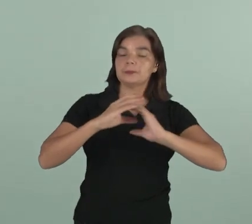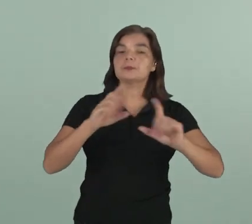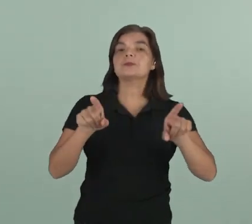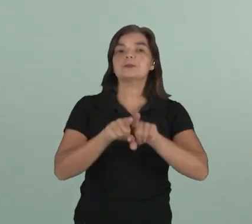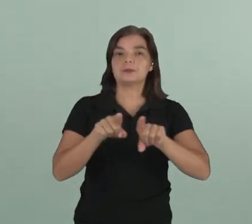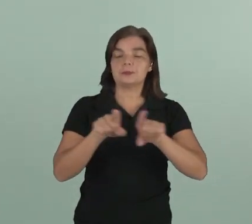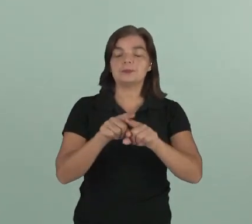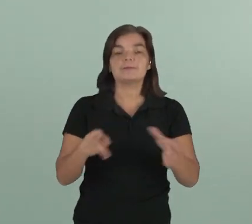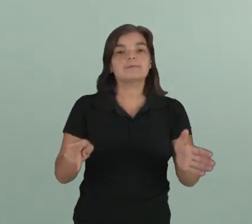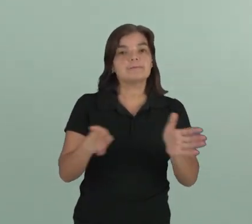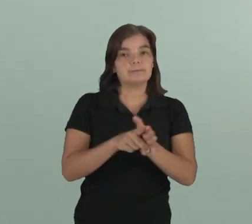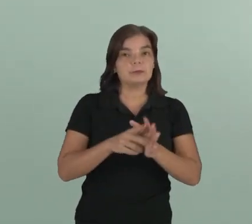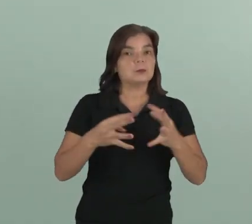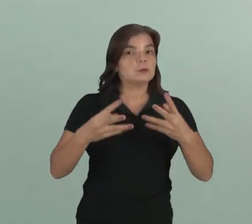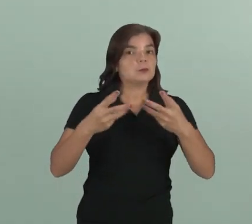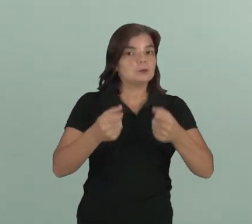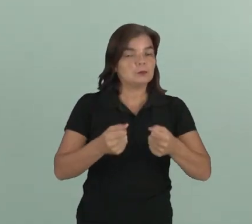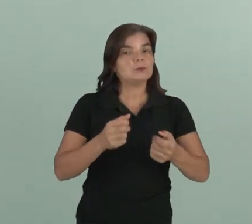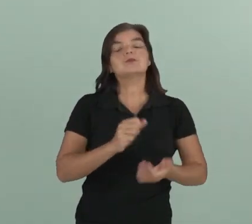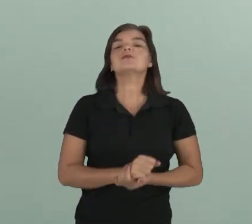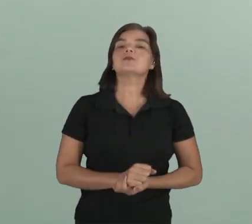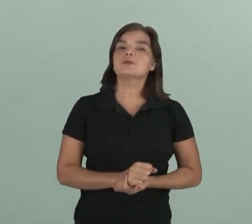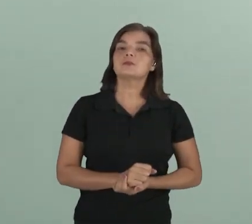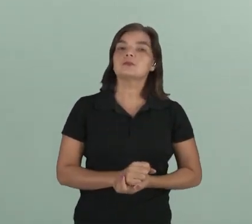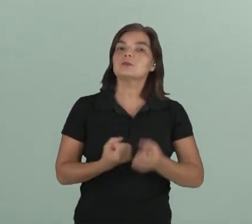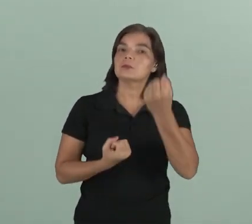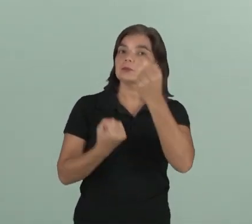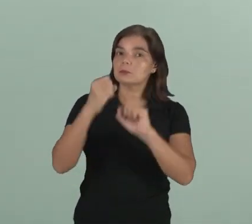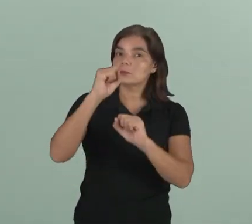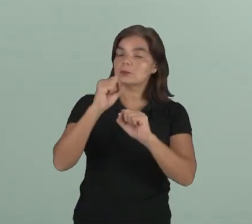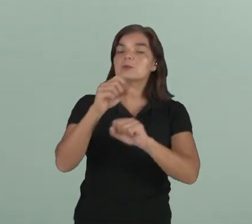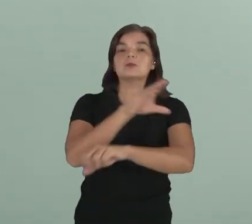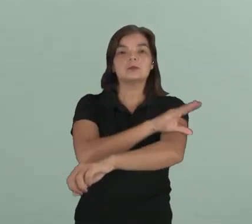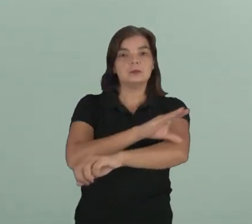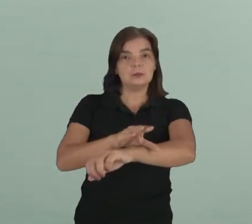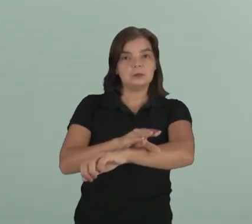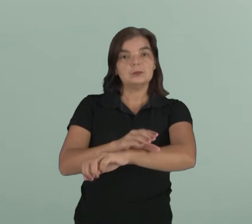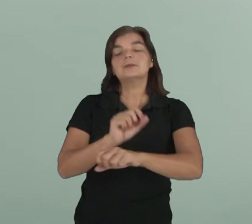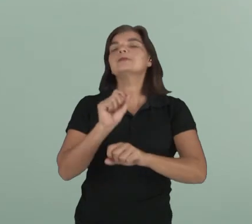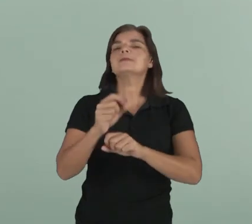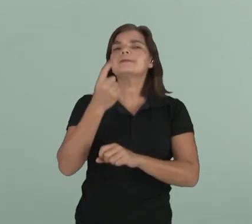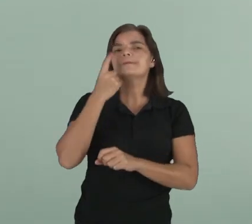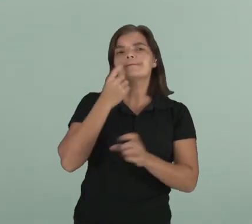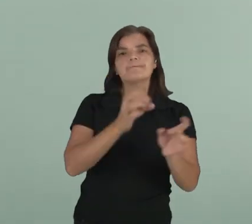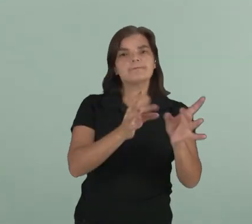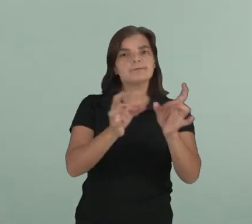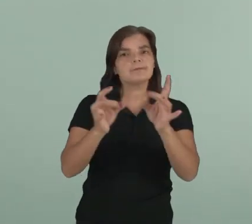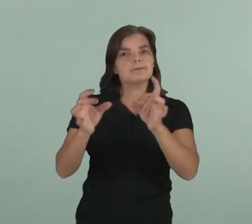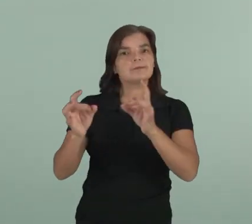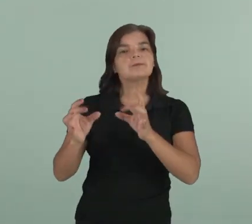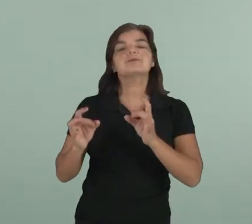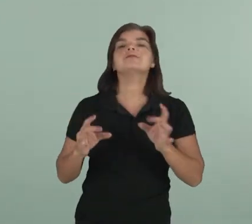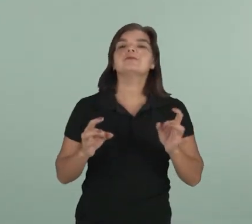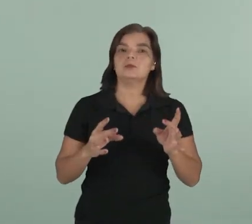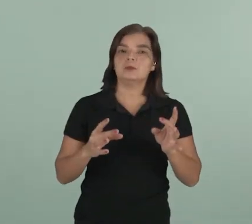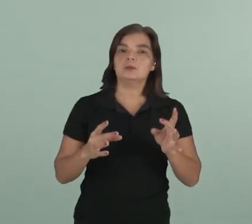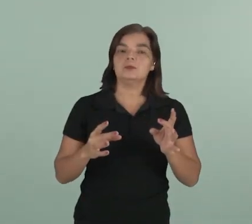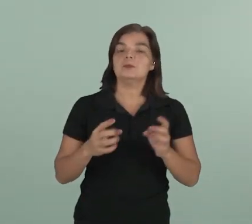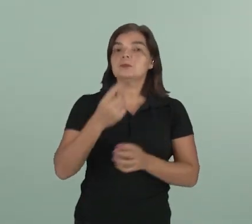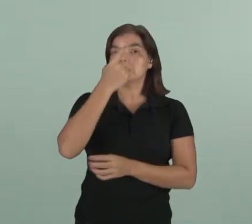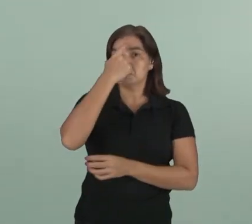comunicação que fazem parte de todo esse aparato da indústria cultural, acabam vendendo, digamos assim,